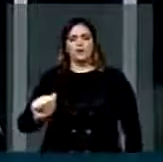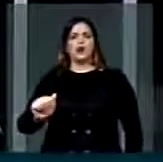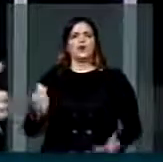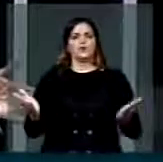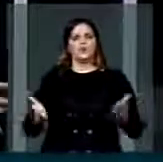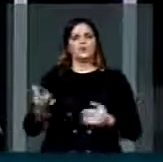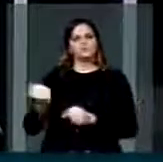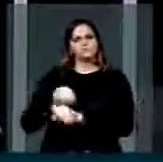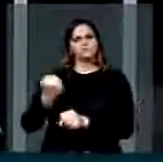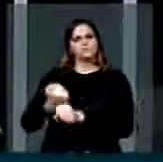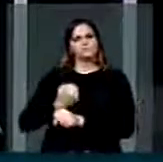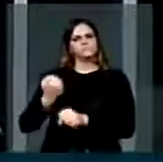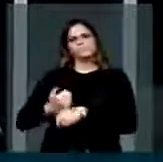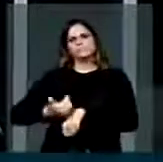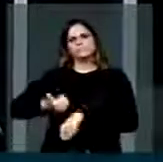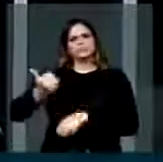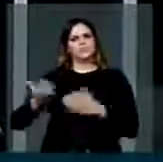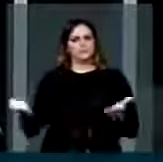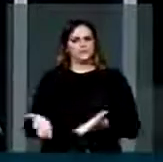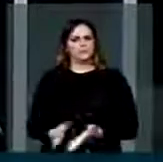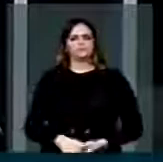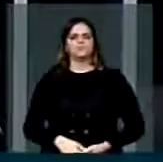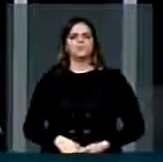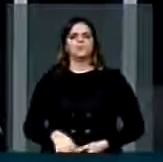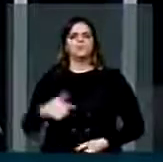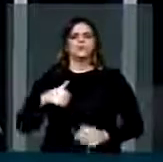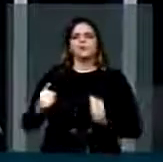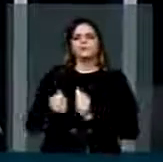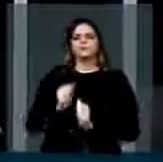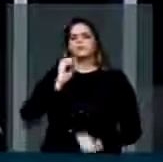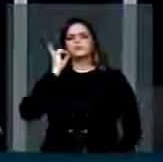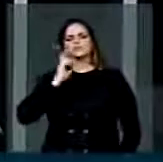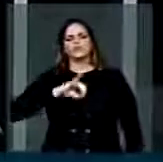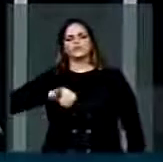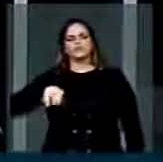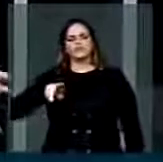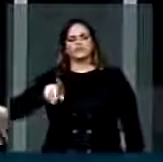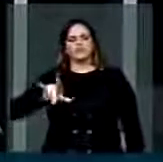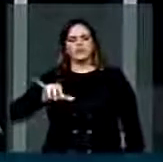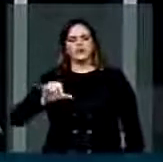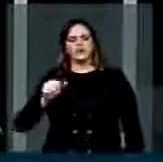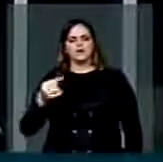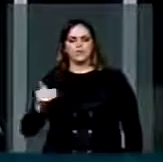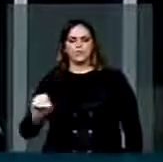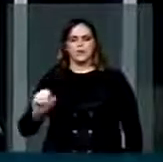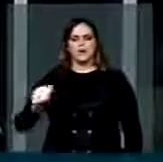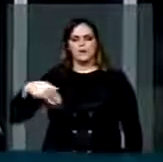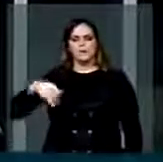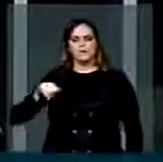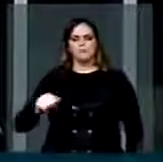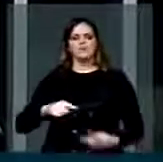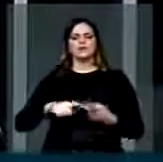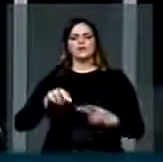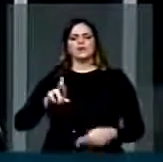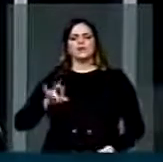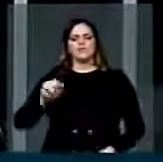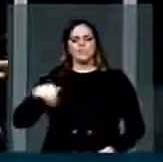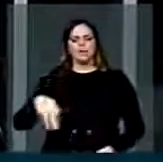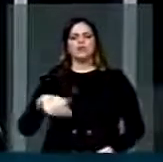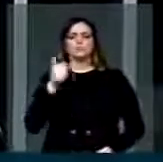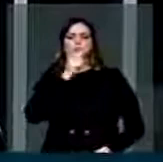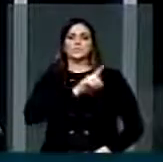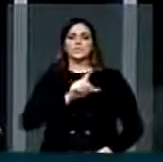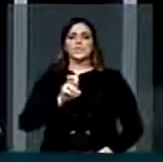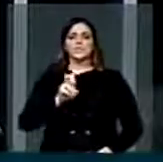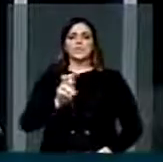obras. Eu coloquei, junto com o deputado Julião Amin, ex-deputado, junto com o ex-deputado Ibama Alves, colocamos